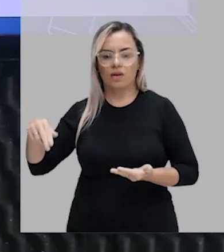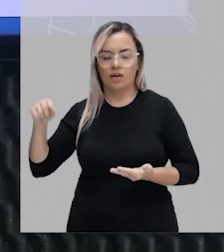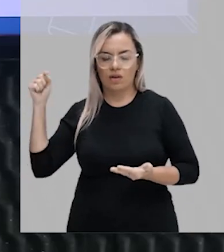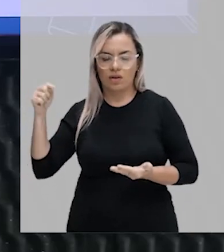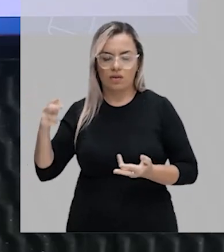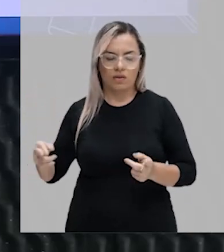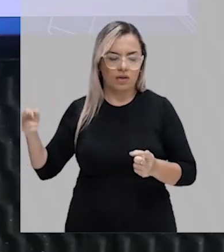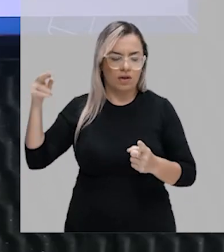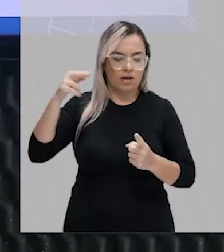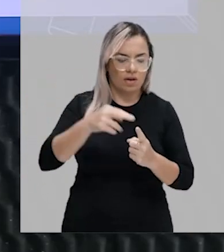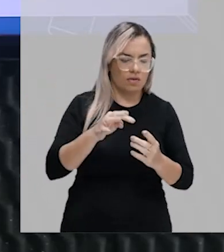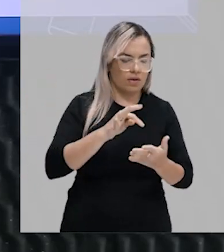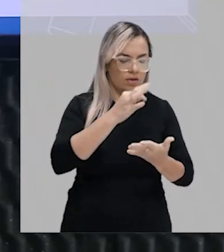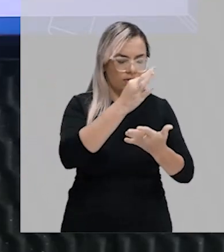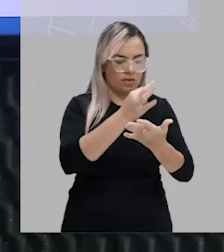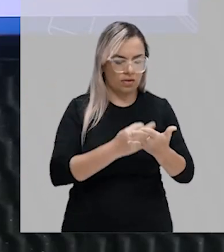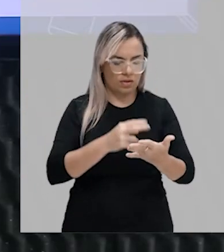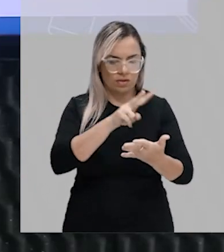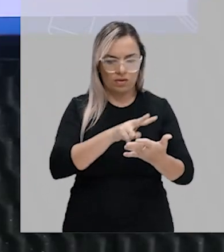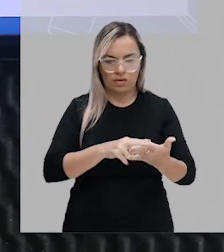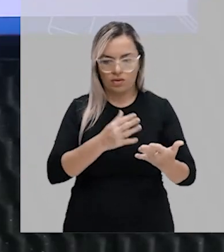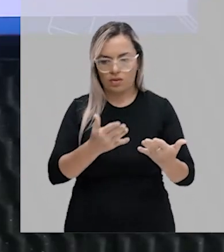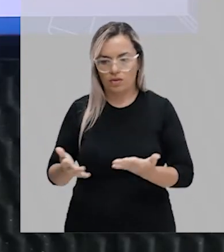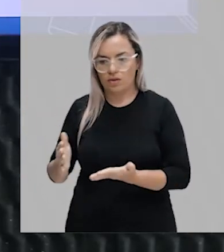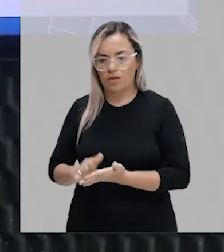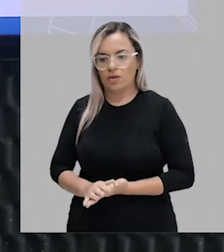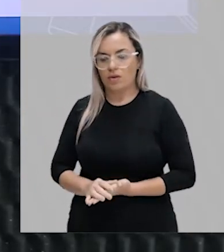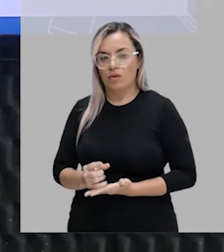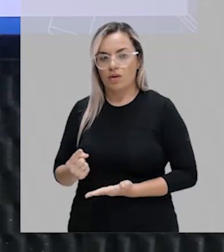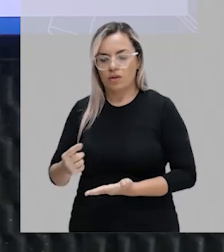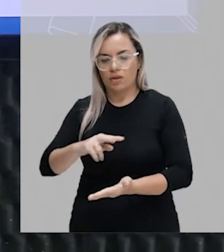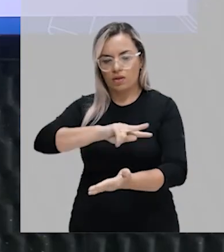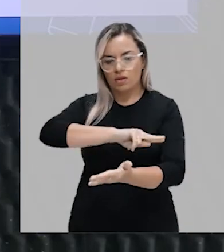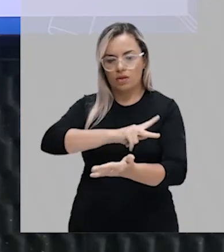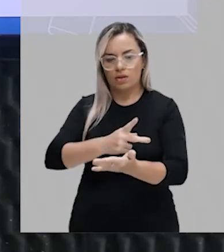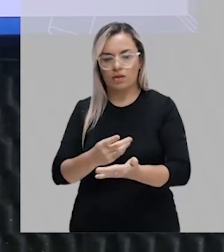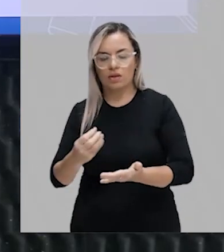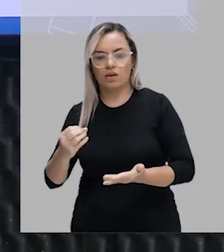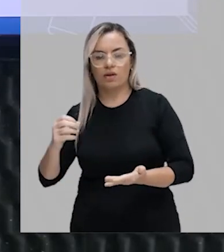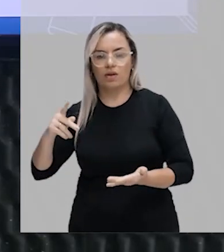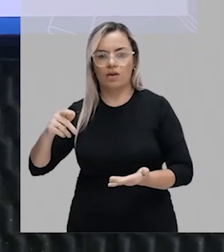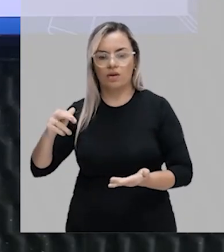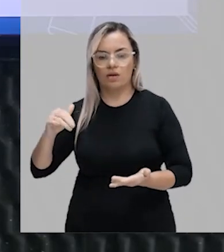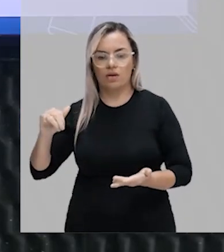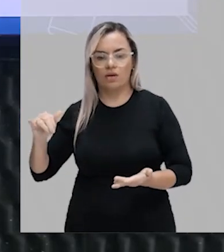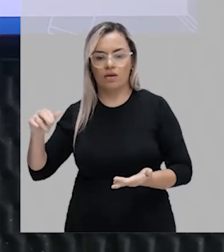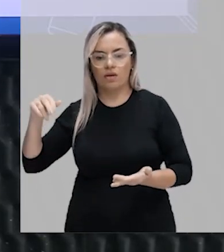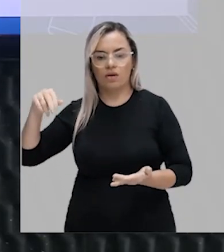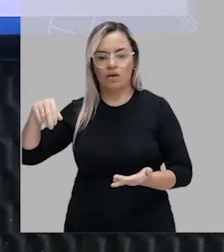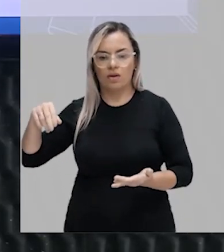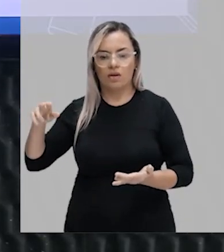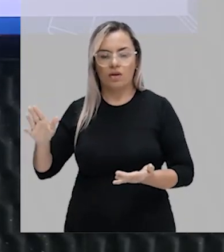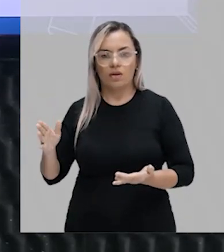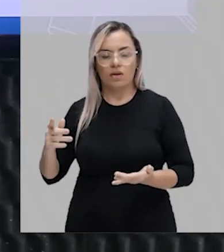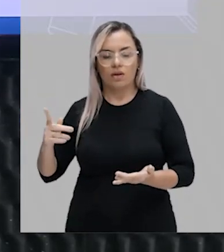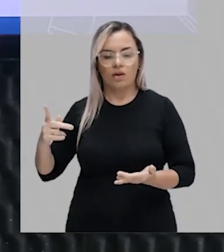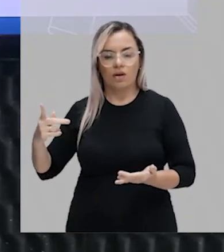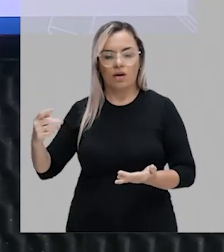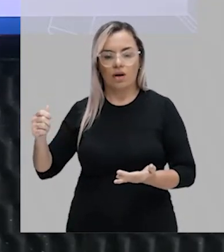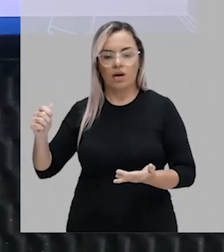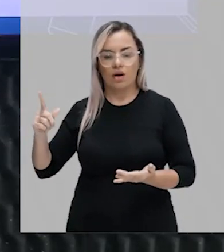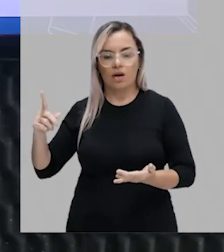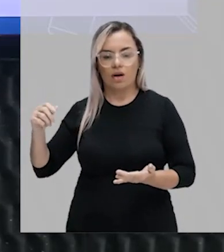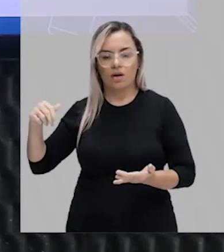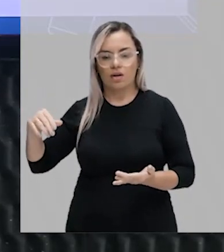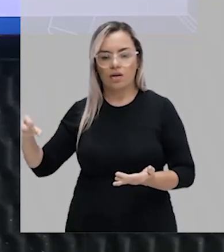leu. Uma delas foi a hipótese de Oparin e Haldane, que supunha a atmosfera primitiva na Terra ser constituída de quê?